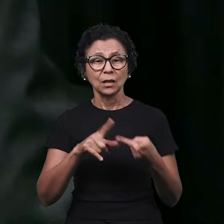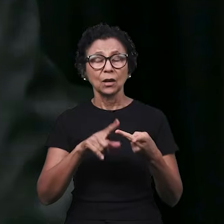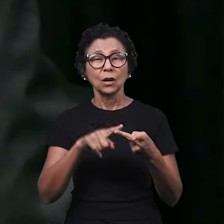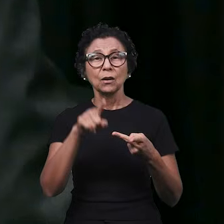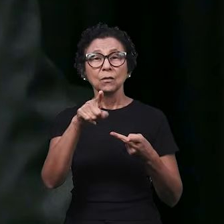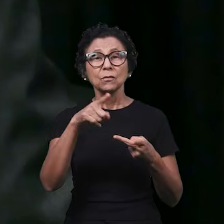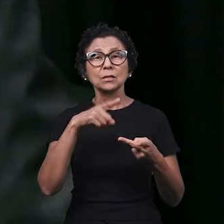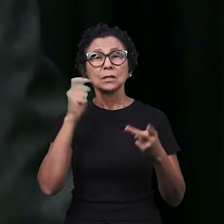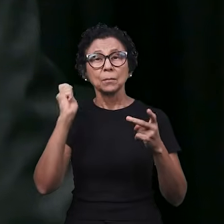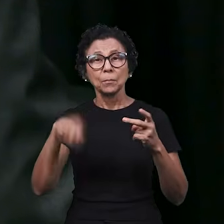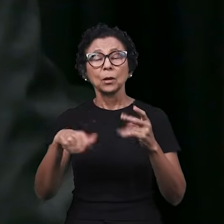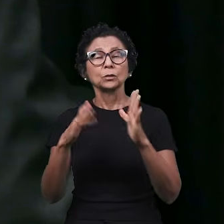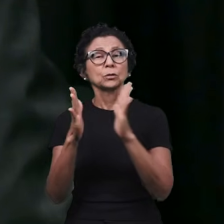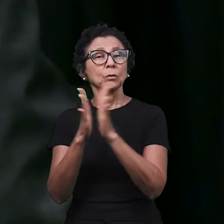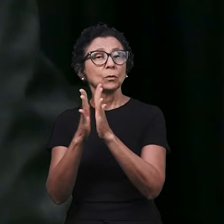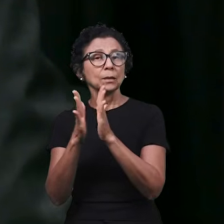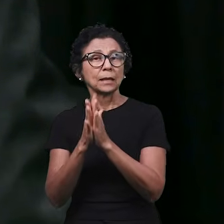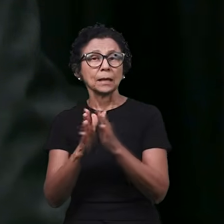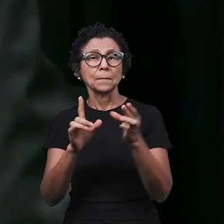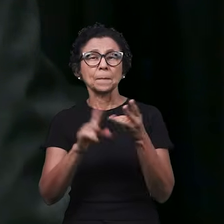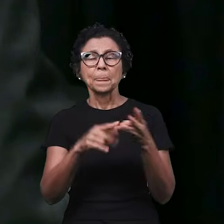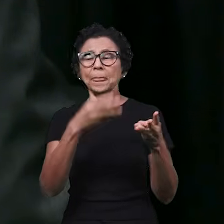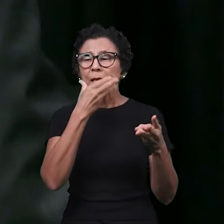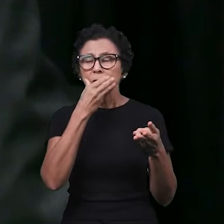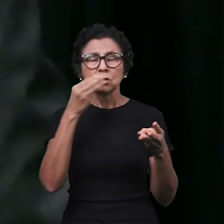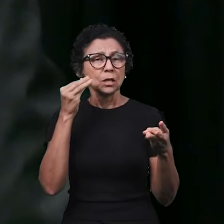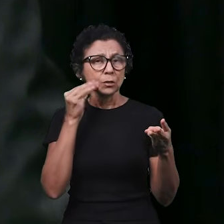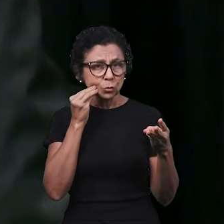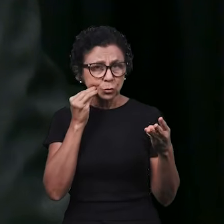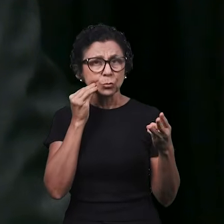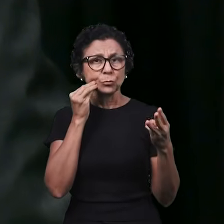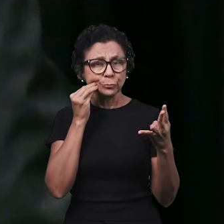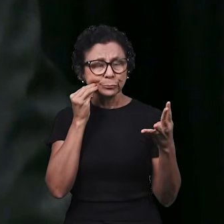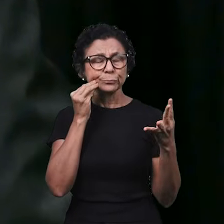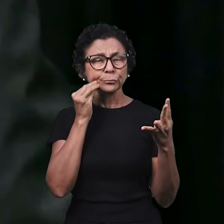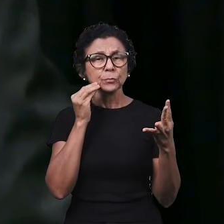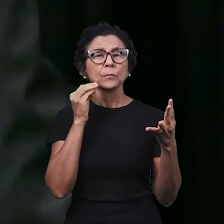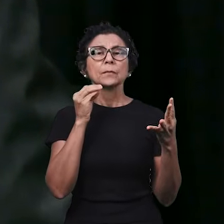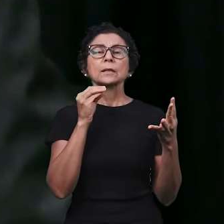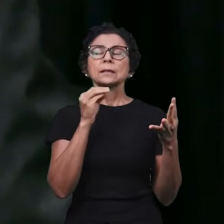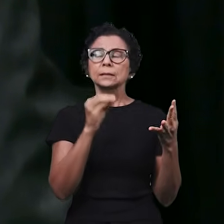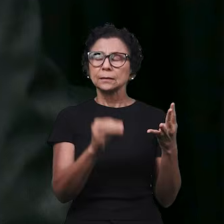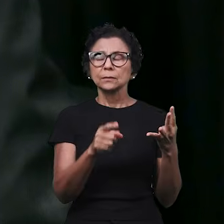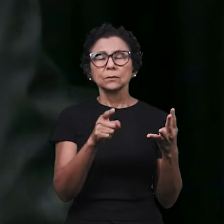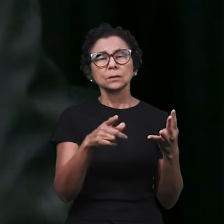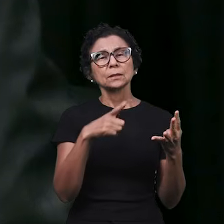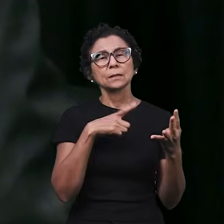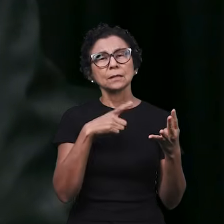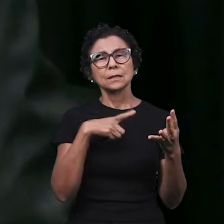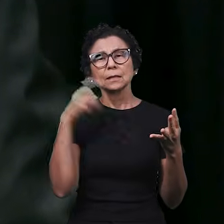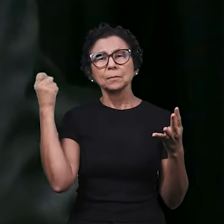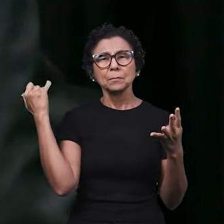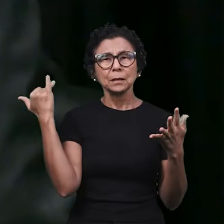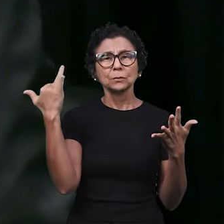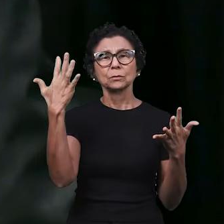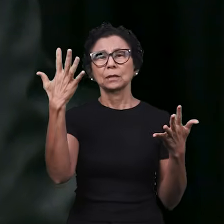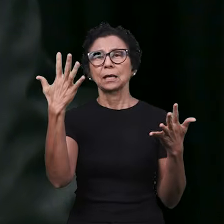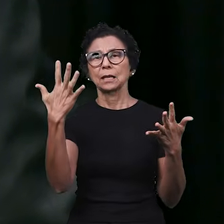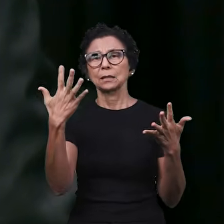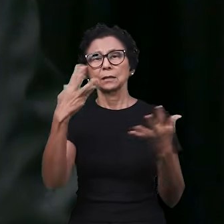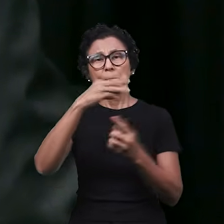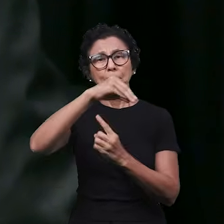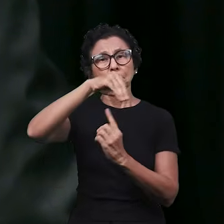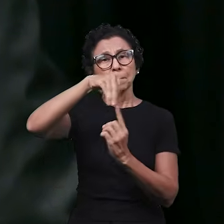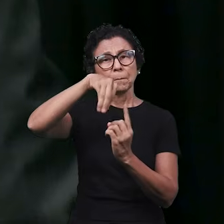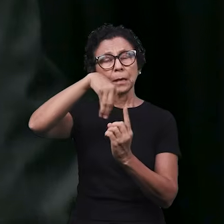a oração. Você tem o jejum para mortificar a sua carne. Você tem a oração. Você tem a madrugada. Você tem